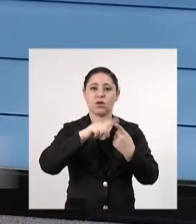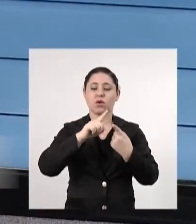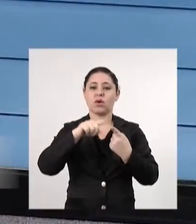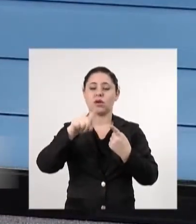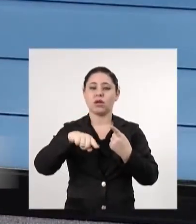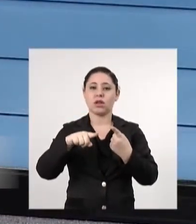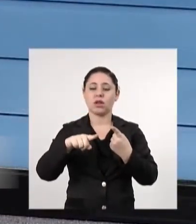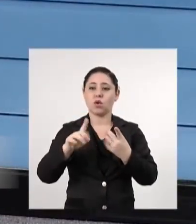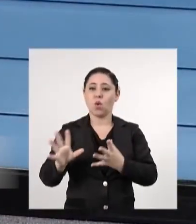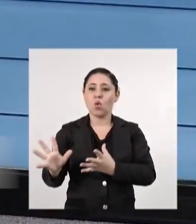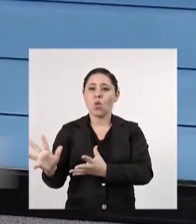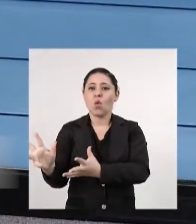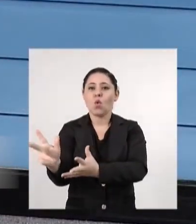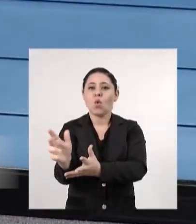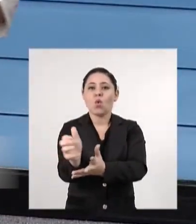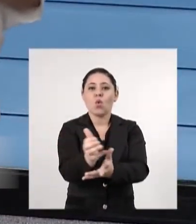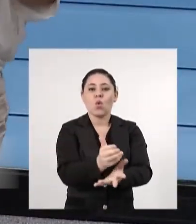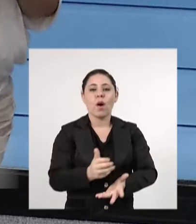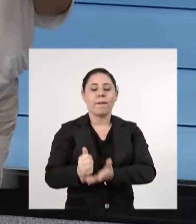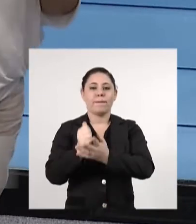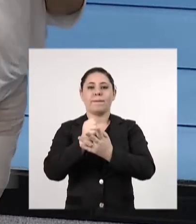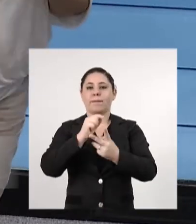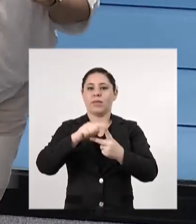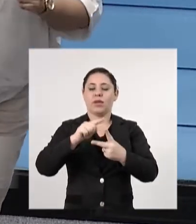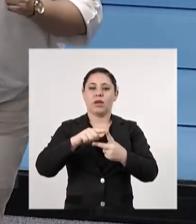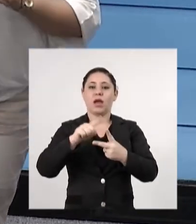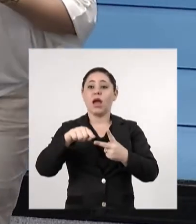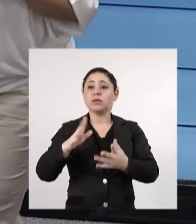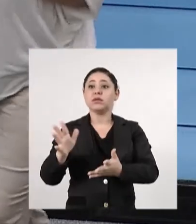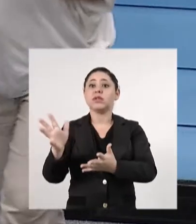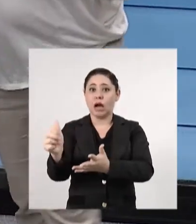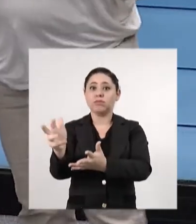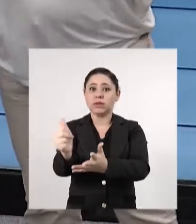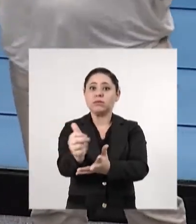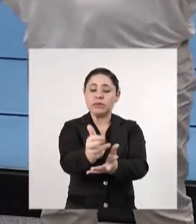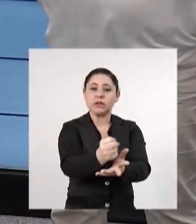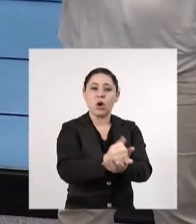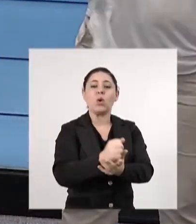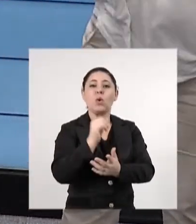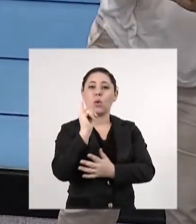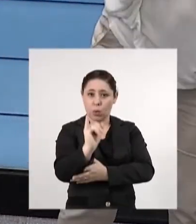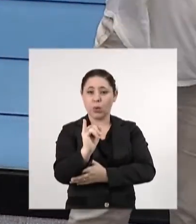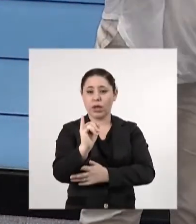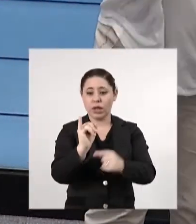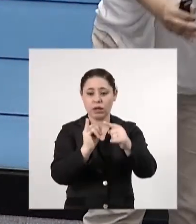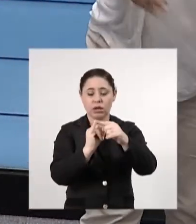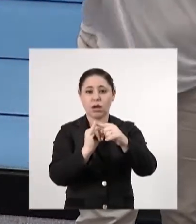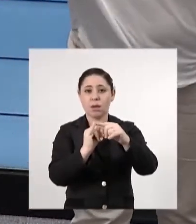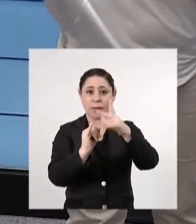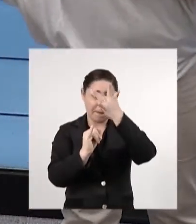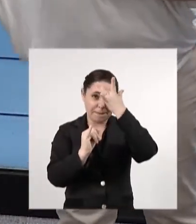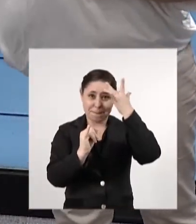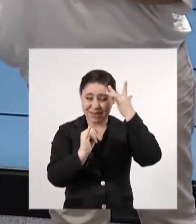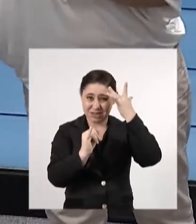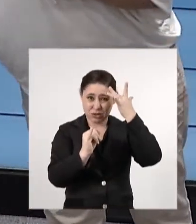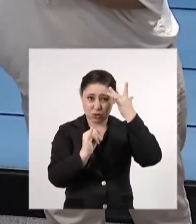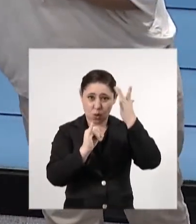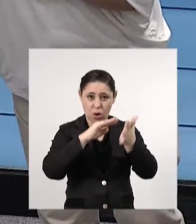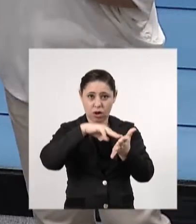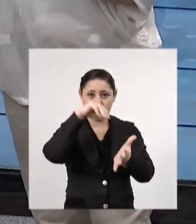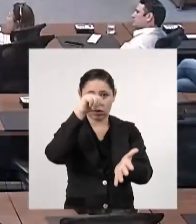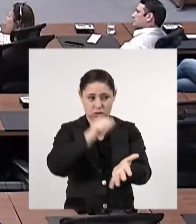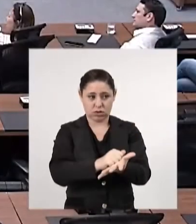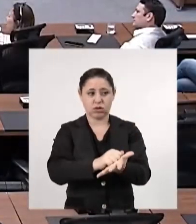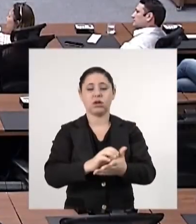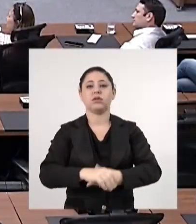ser a captação ponderada, e é captação mesmo, com I, porque é por pessoa